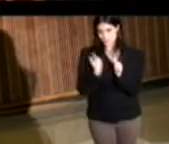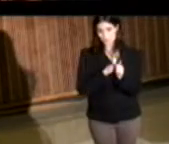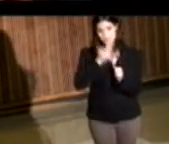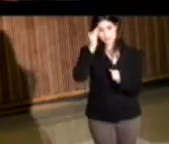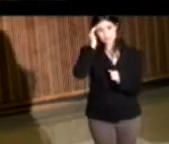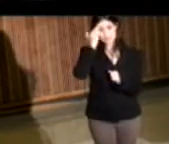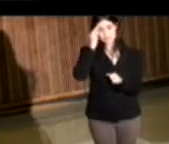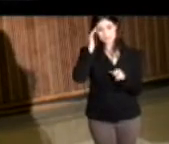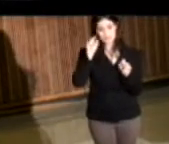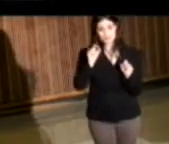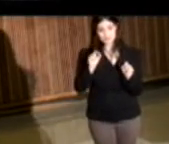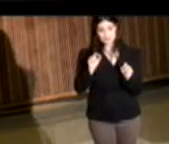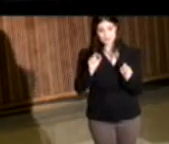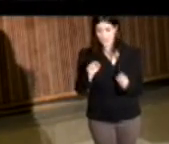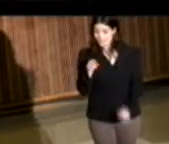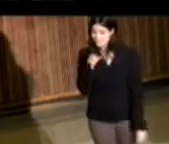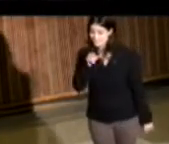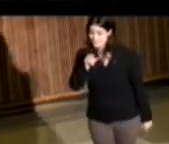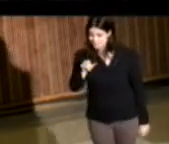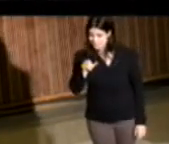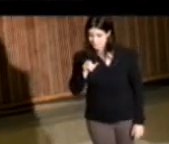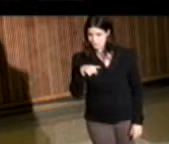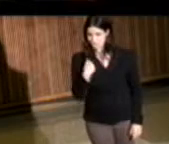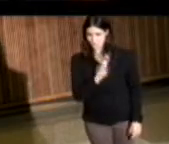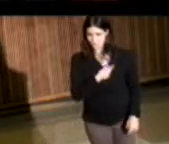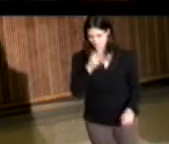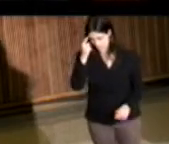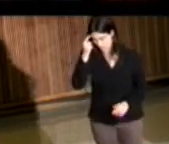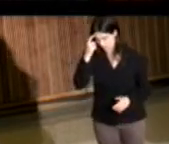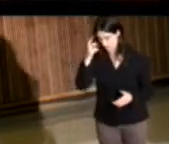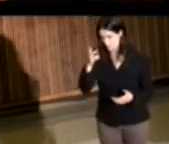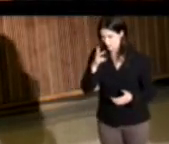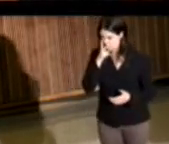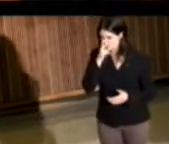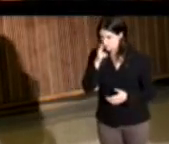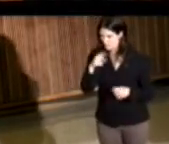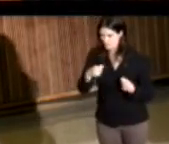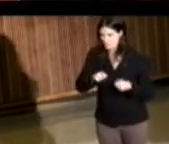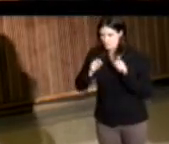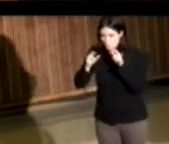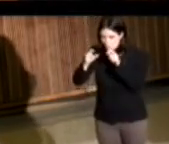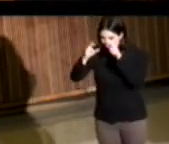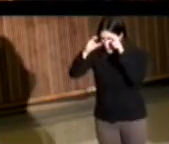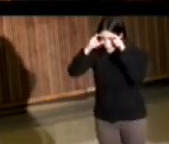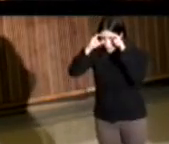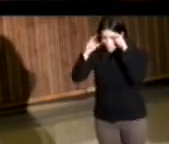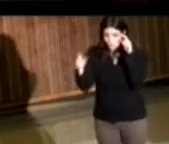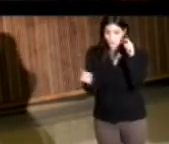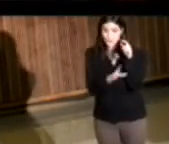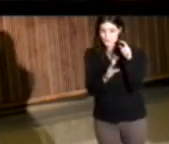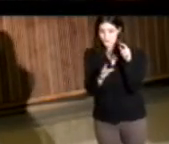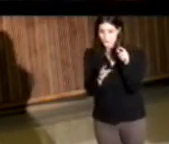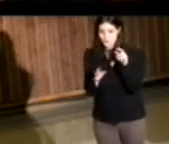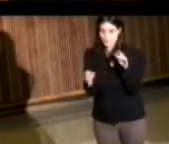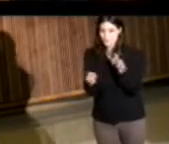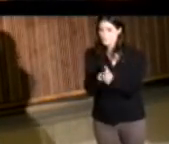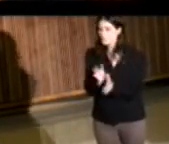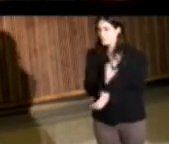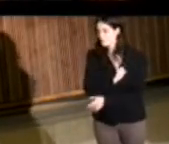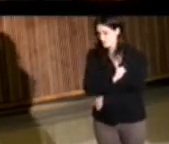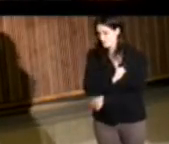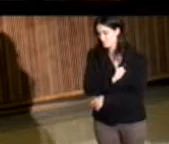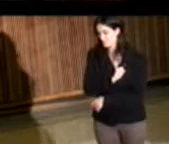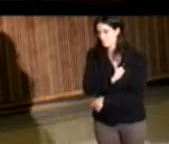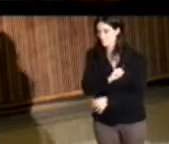gente colocar algumas lentes nos óculos da nossa vida. E a